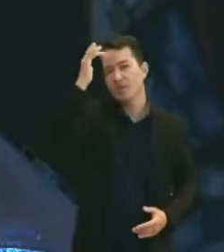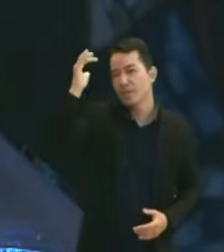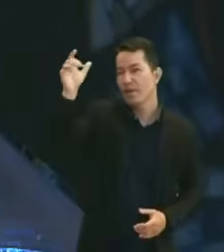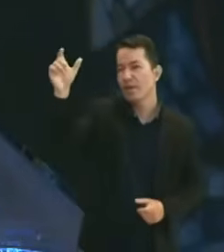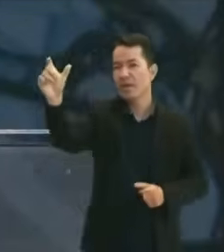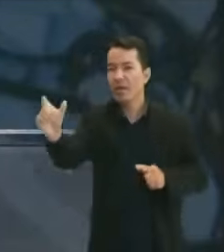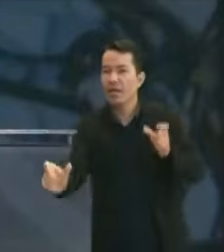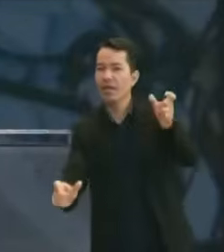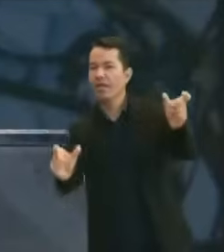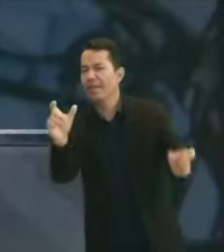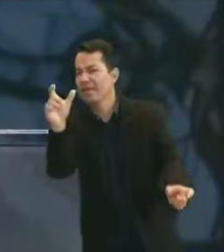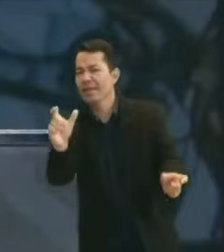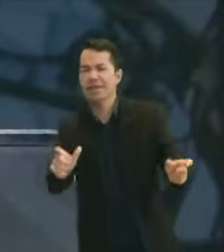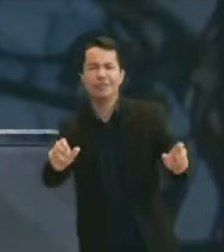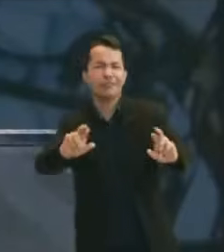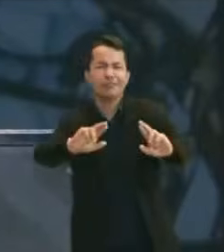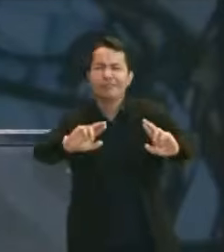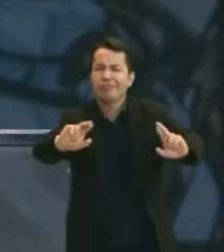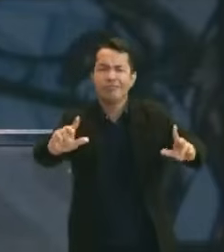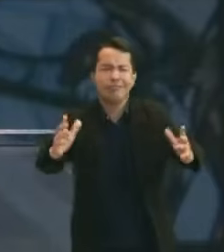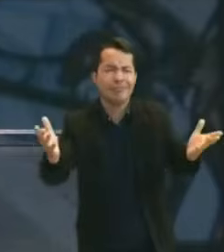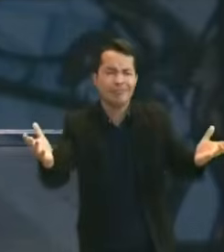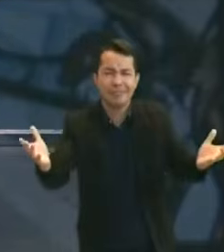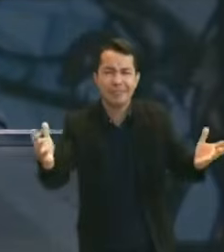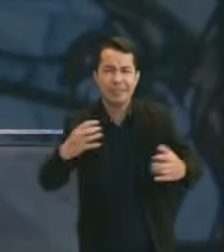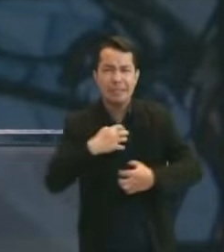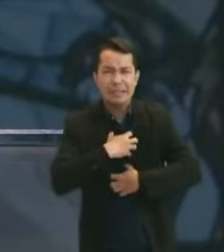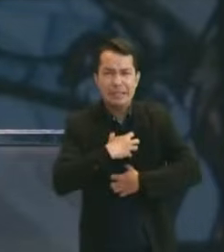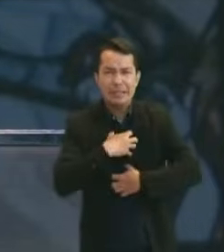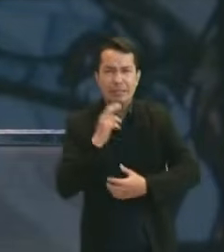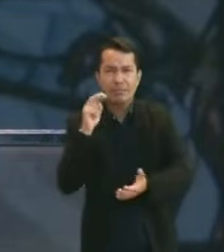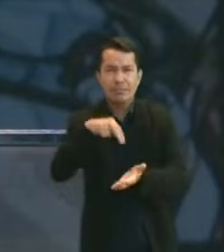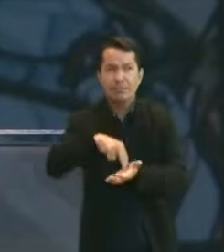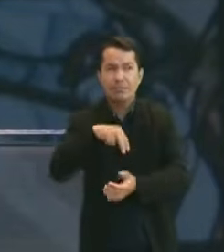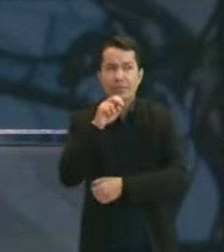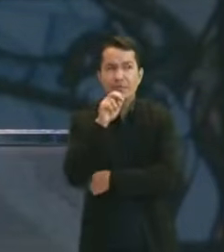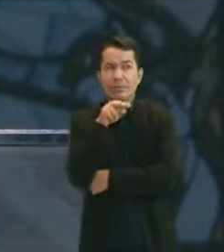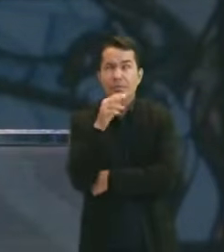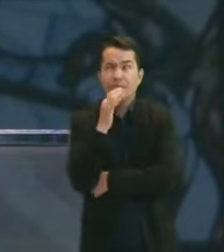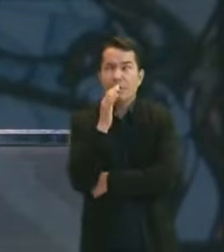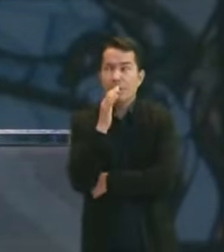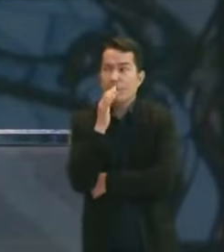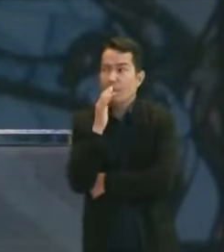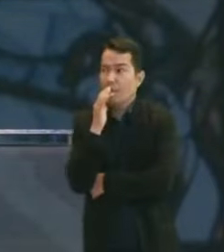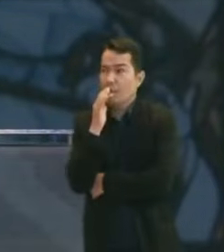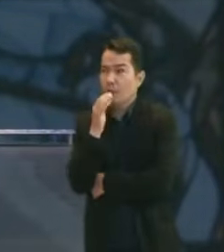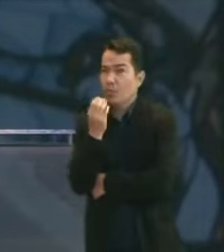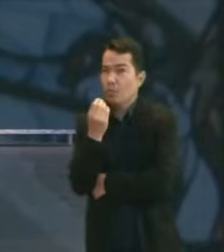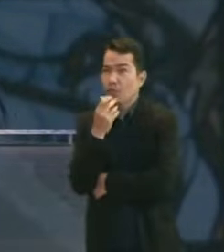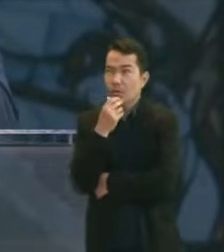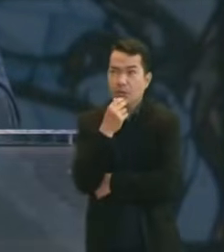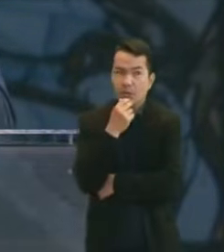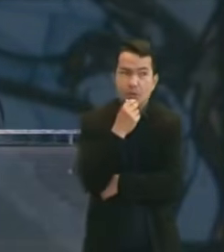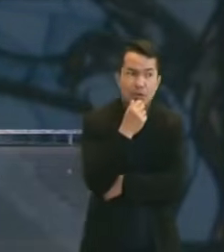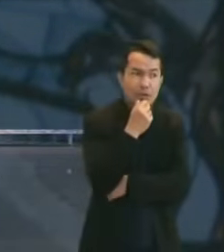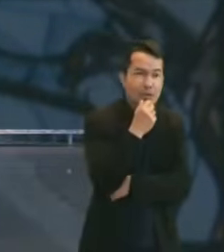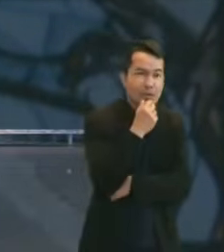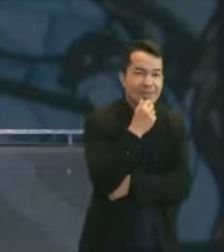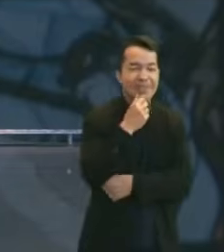frente ou para trás. Mas é diferente quando a gente chega no lugar. Eu lembro que eu cheguei aqui, ainda era no ginásio, para aqueles que são antigos aqui na